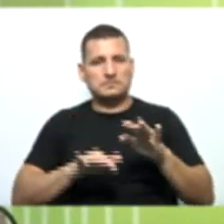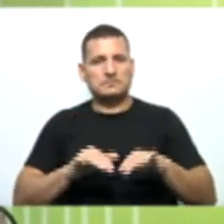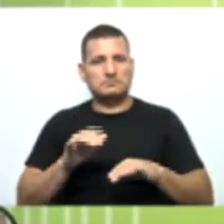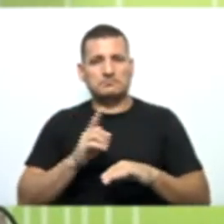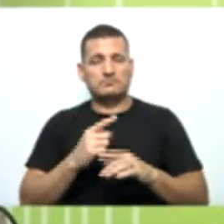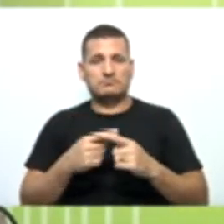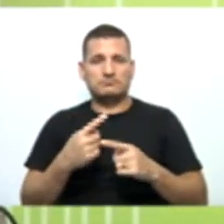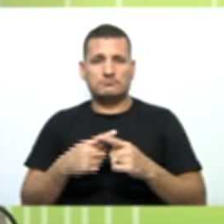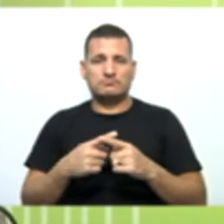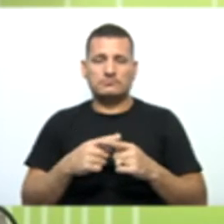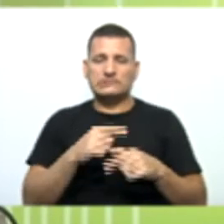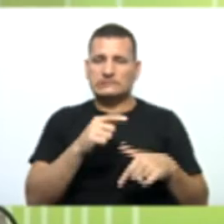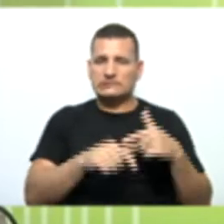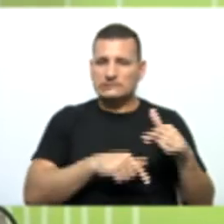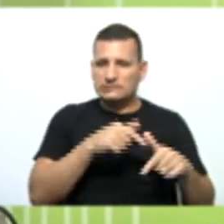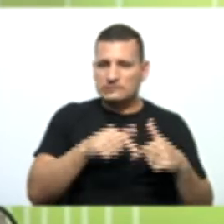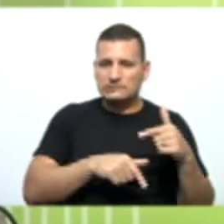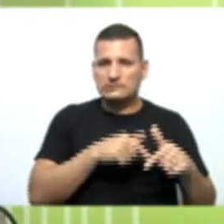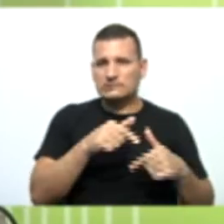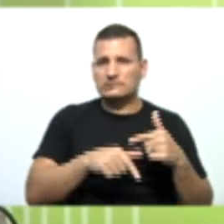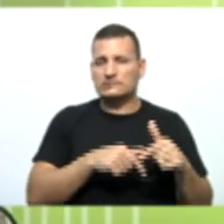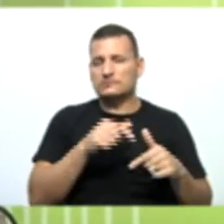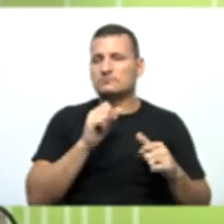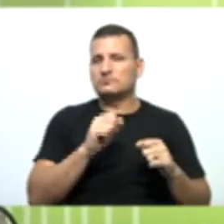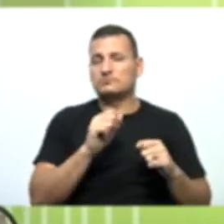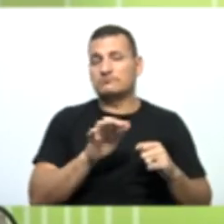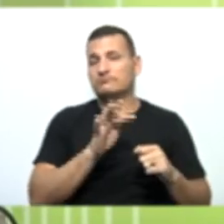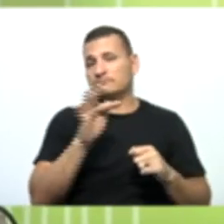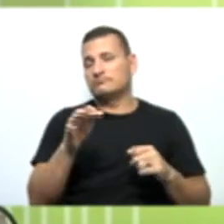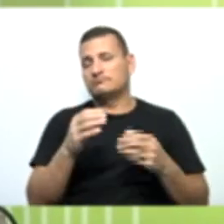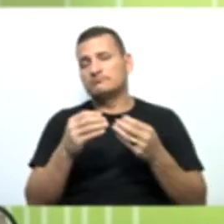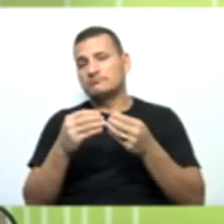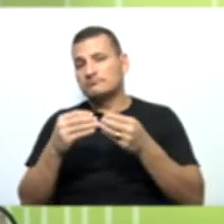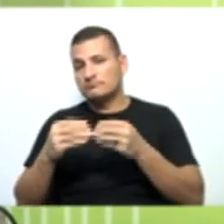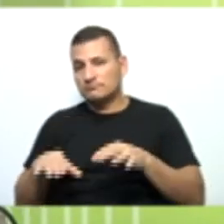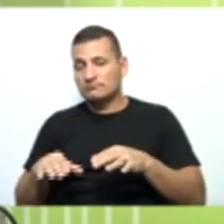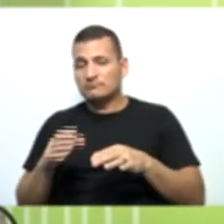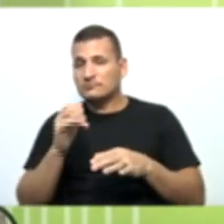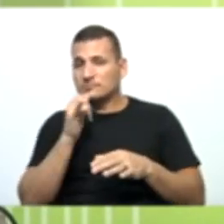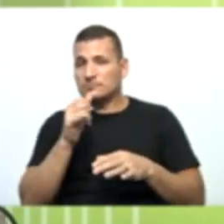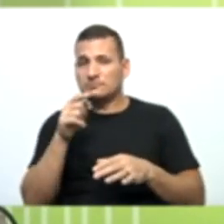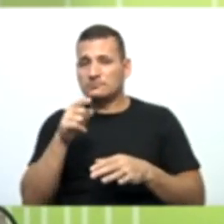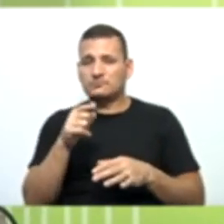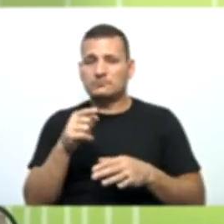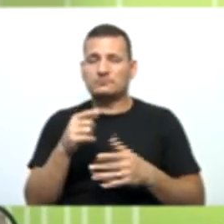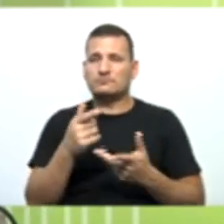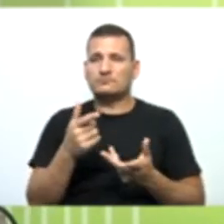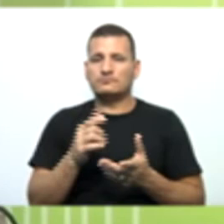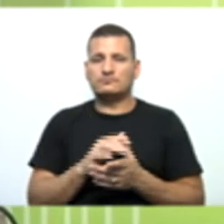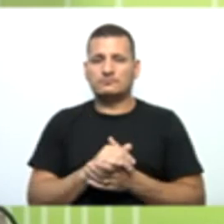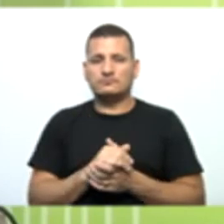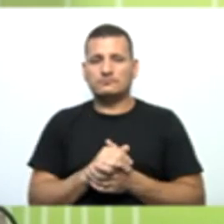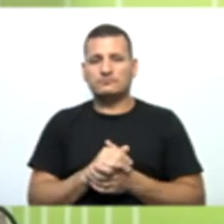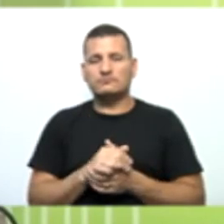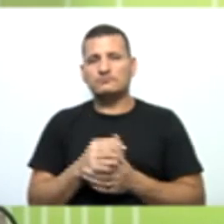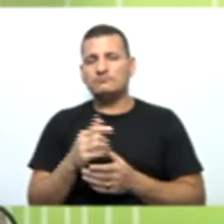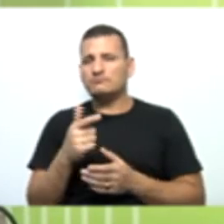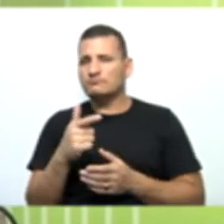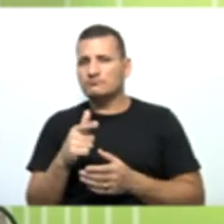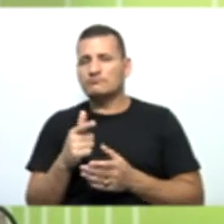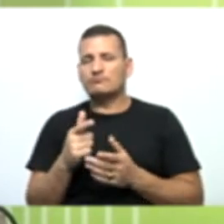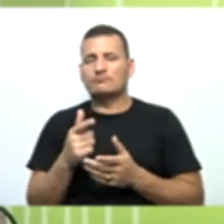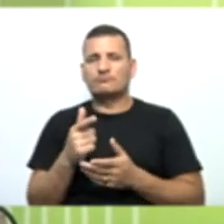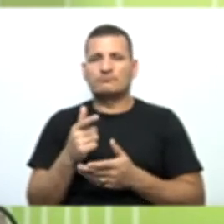por trás vai ser o quê? Comprometido. Então, se você não criou um resultado